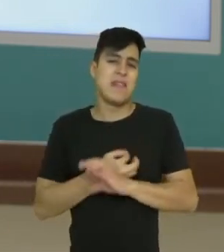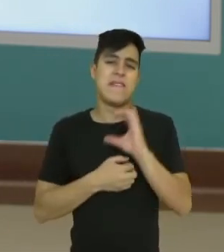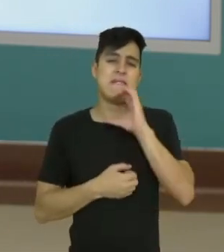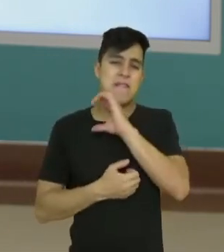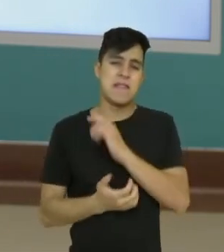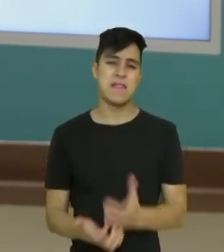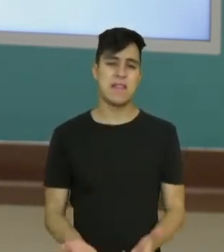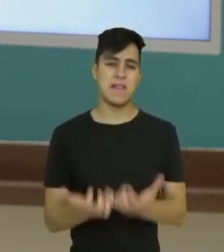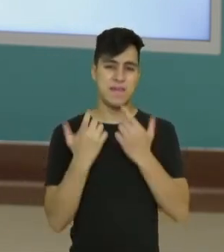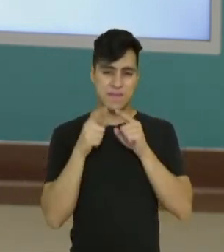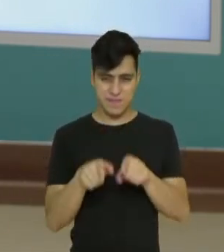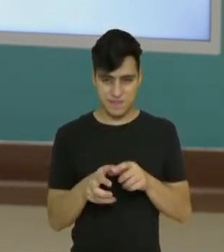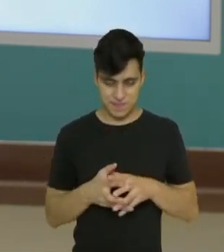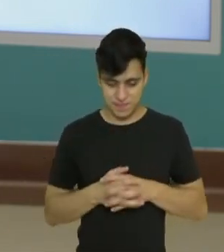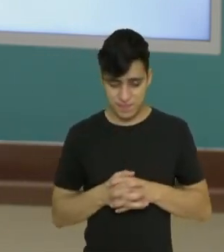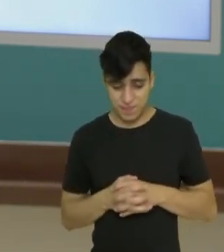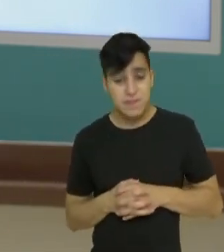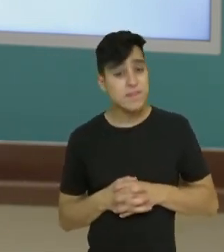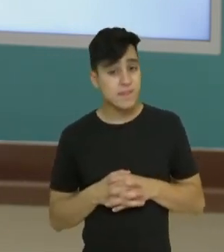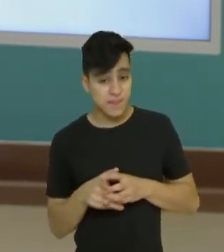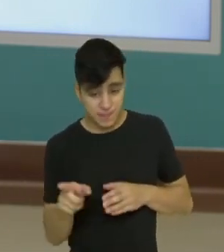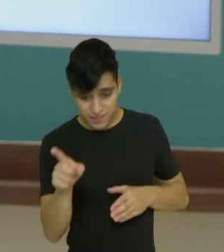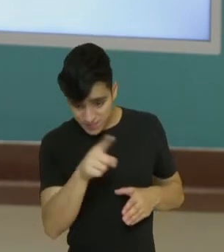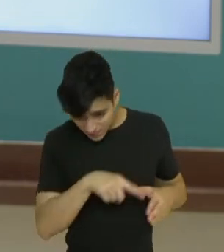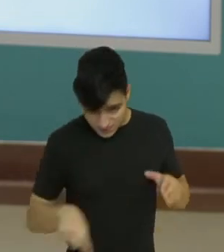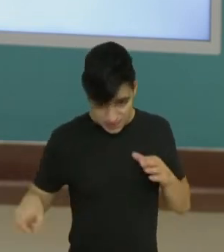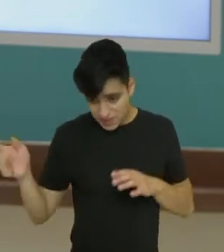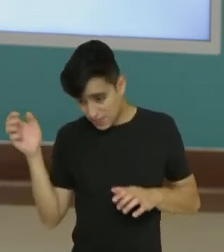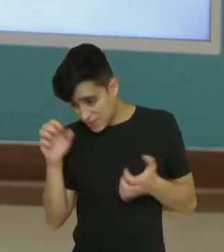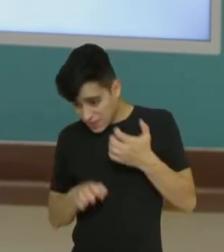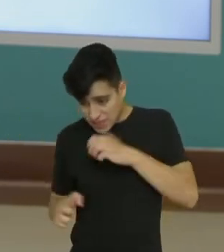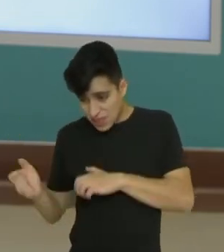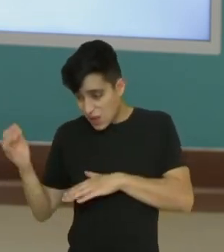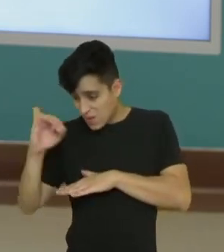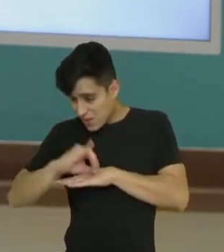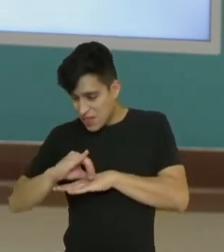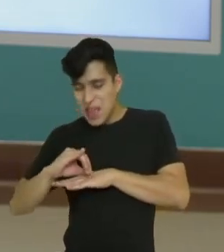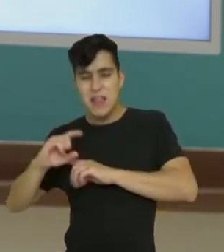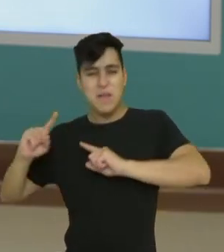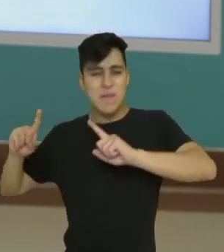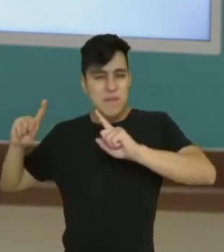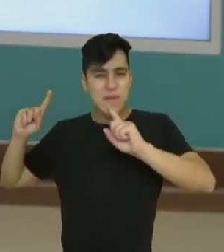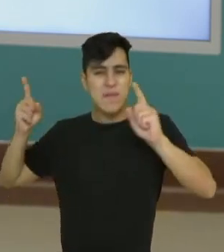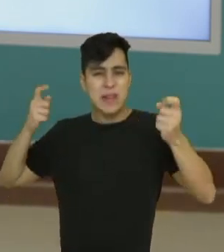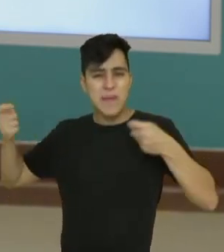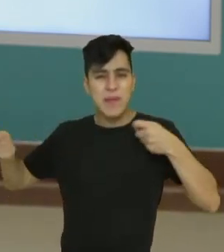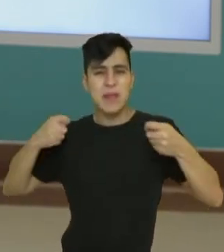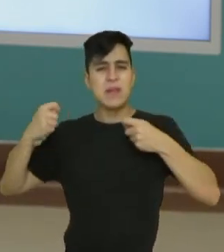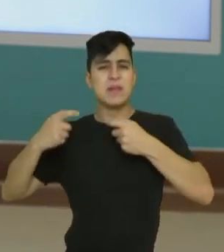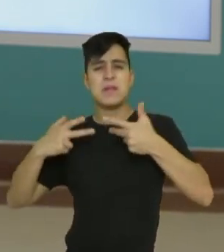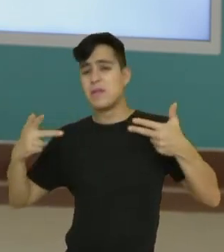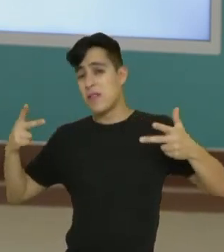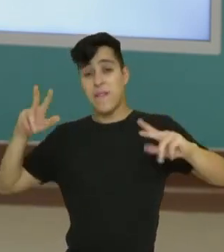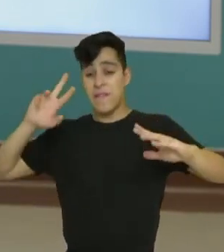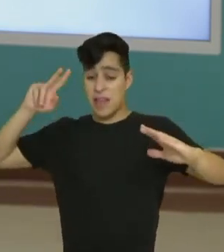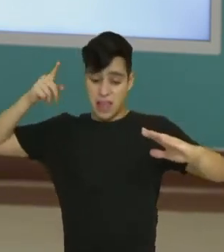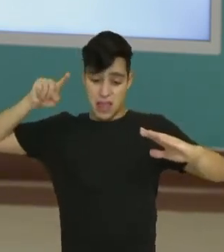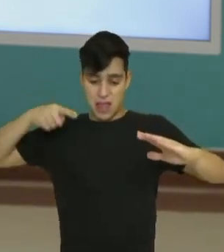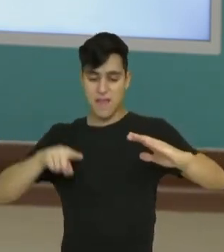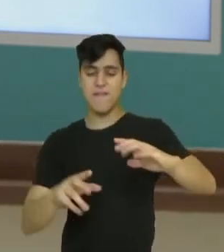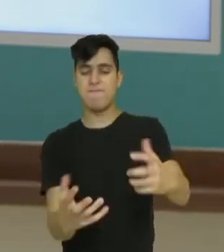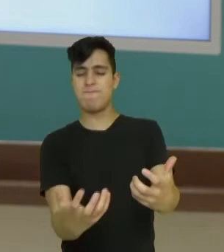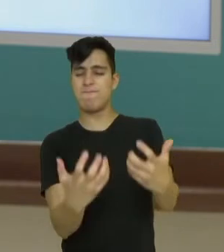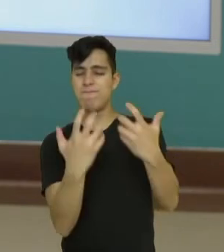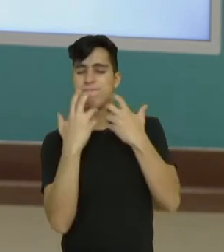as altas temperaturas. E esses equipamentos, esses objetos vão ser destruídos, juntamente com a força que